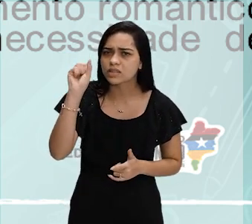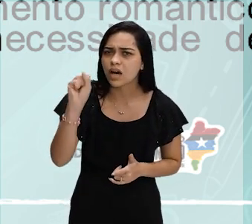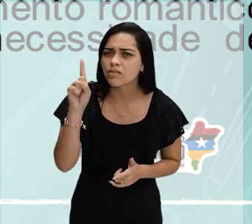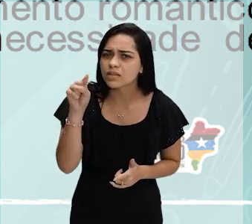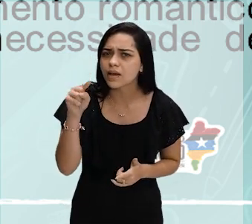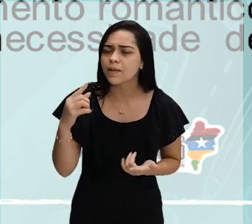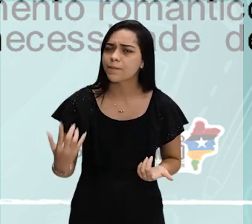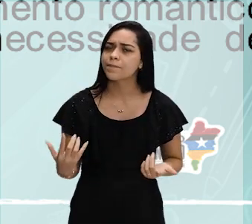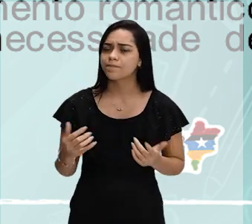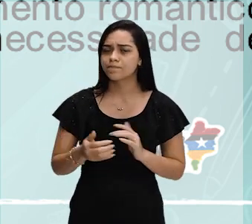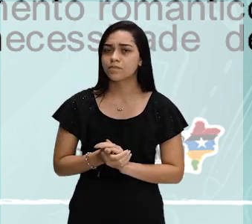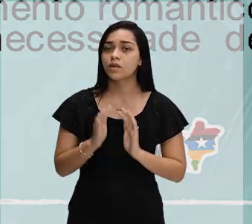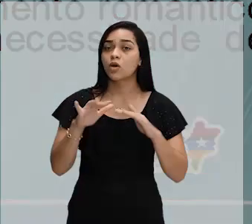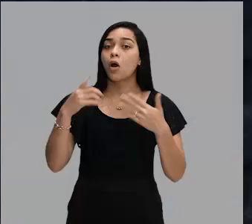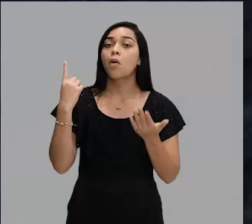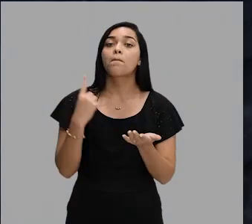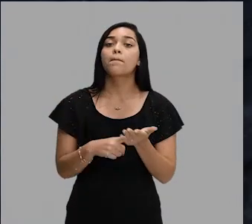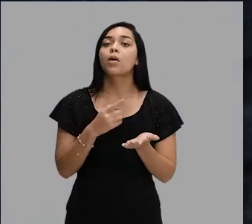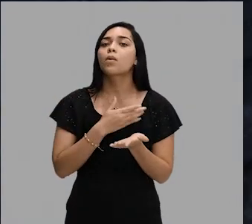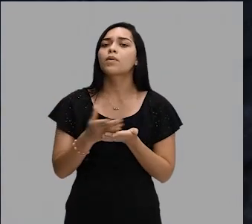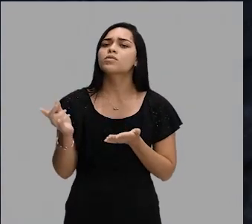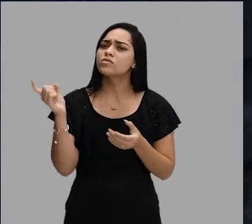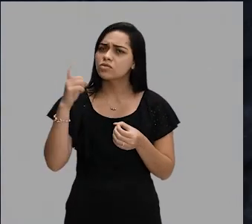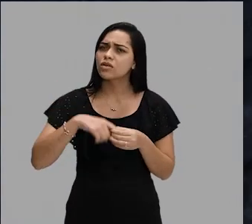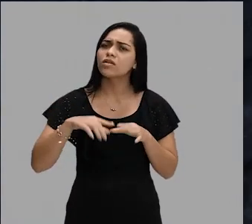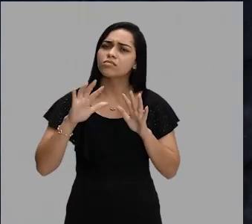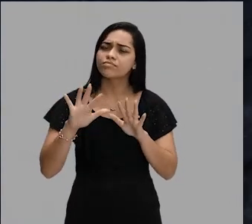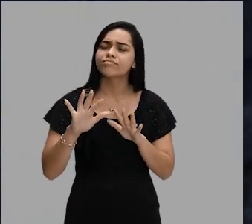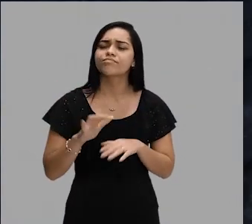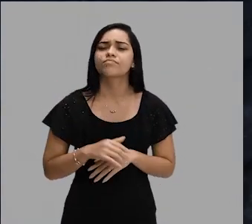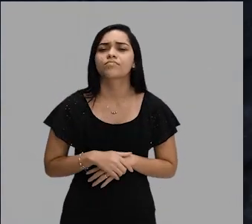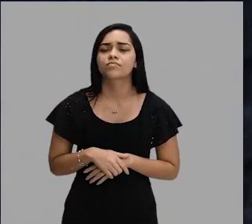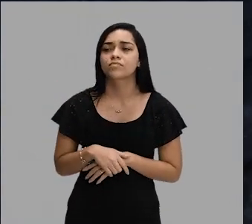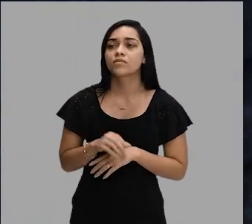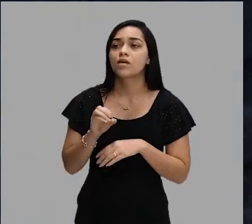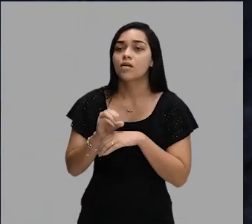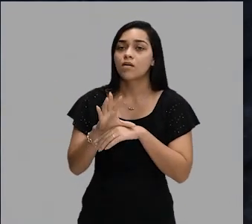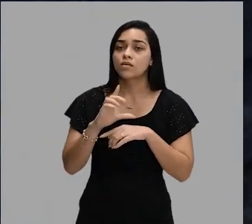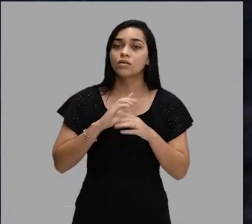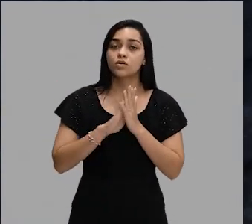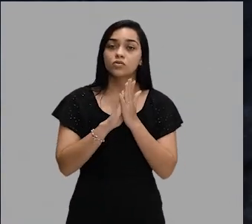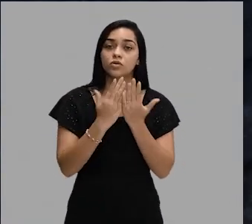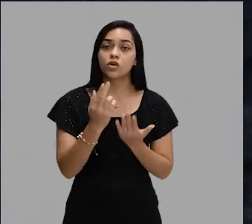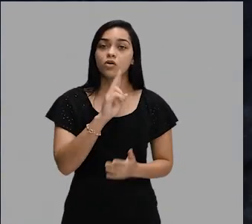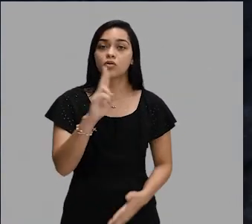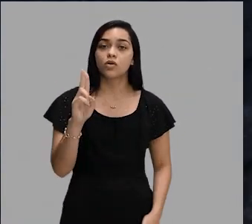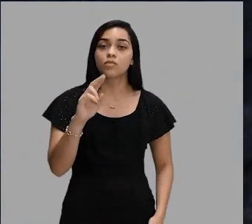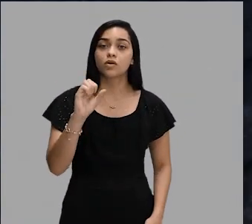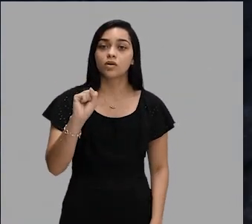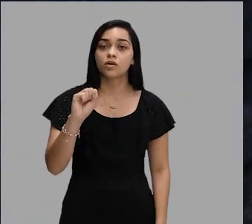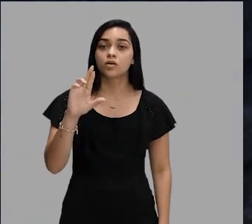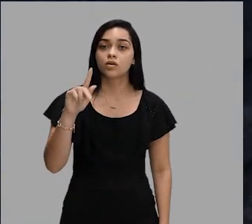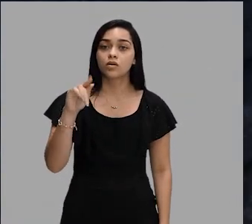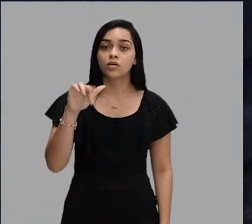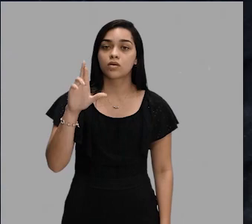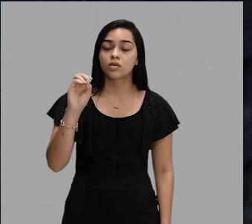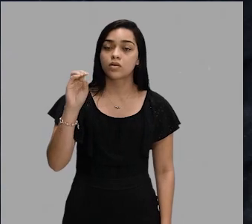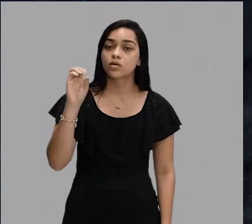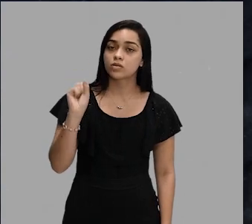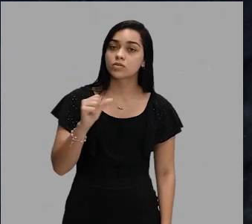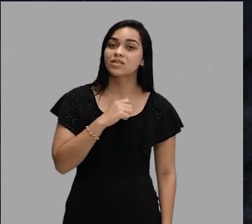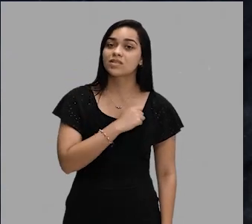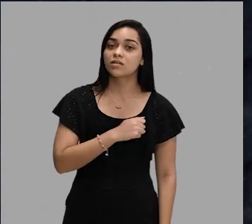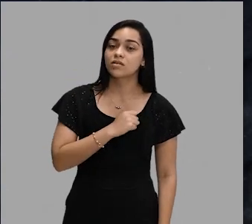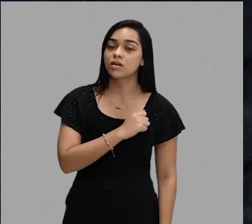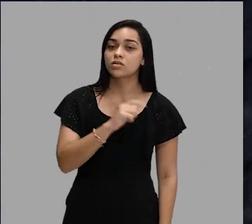Qual foi o marco inicial do romantismo? Vamos voltar aqui um pouquinho. Publicação de uma obra chamada Suspiros Poéticos e Saudades